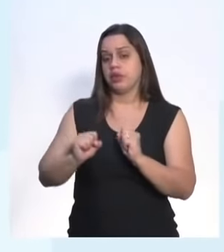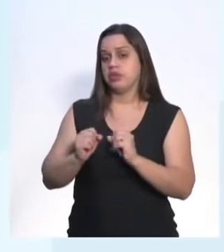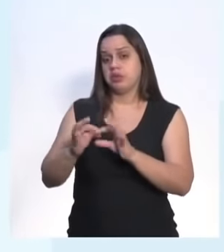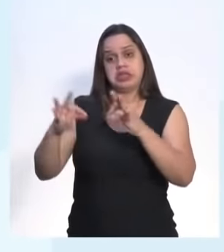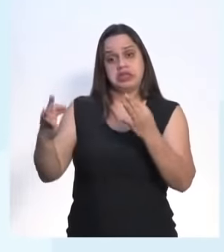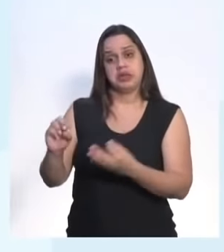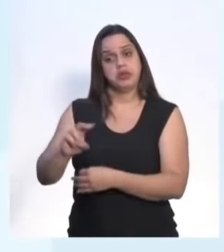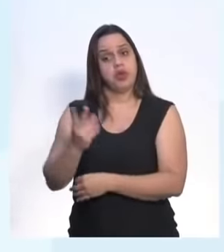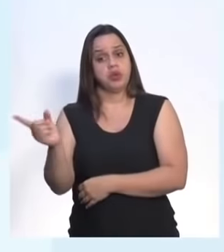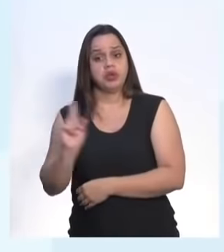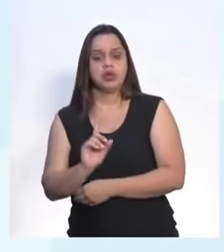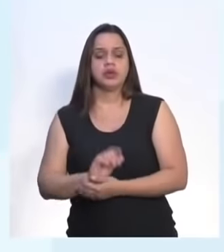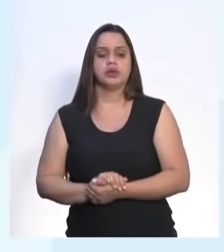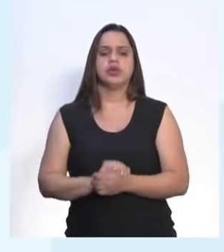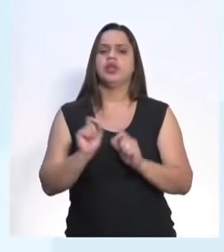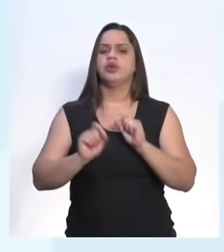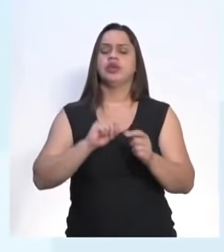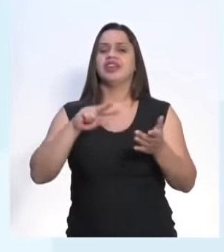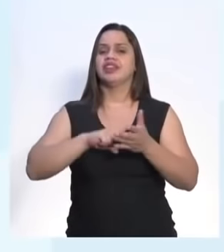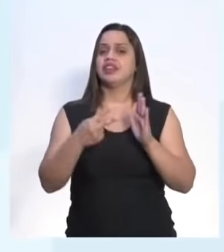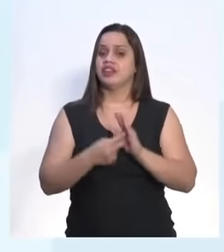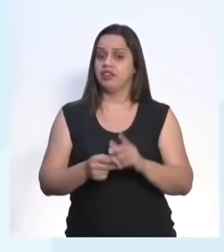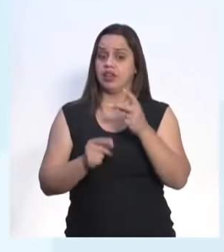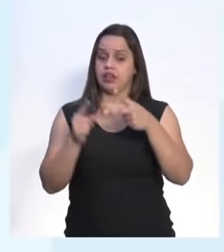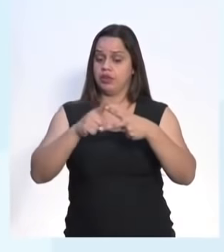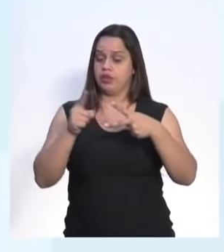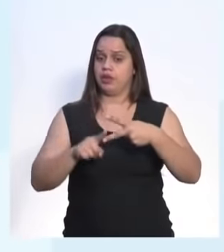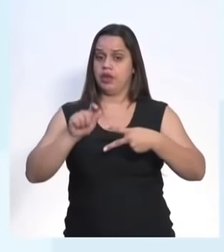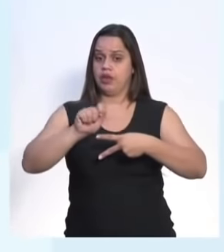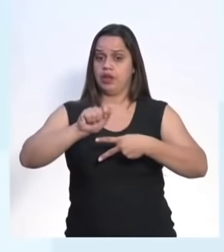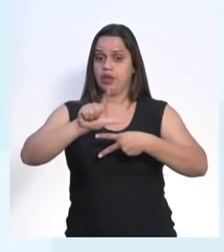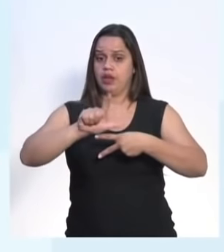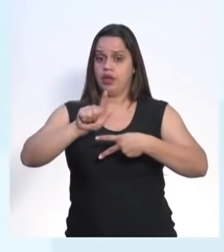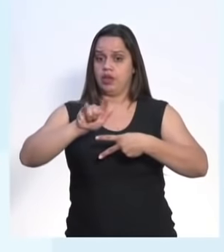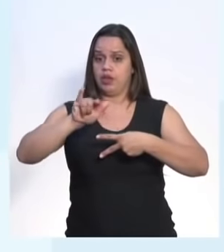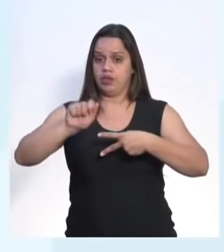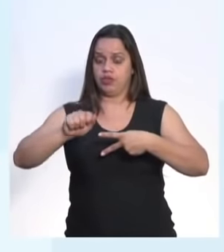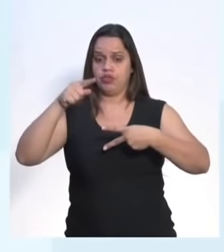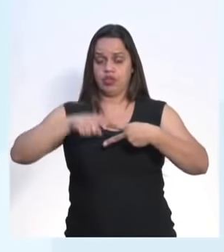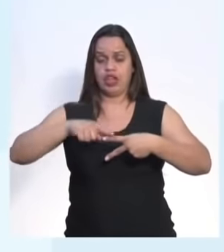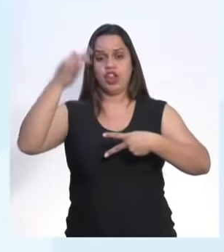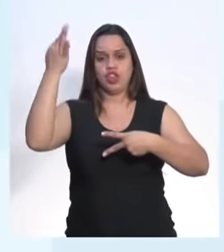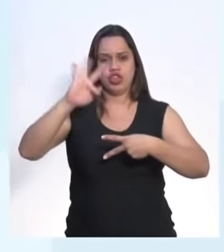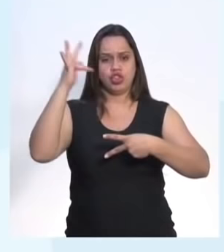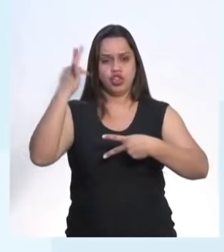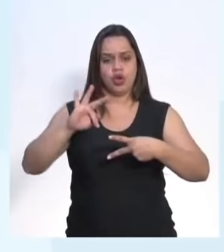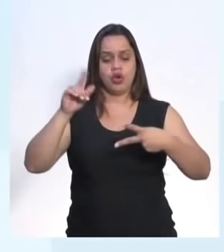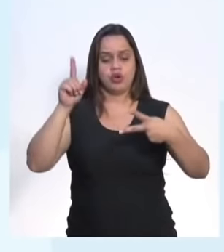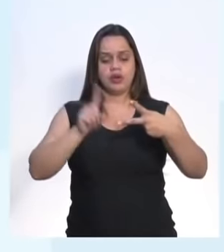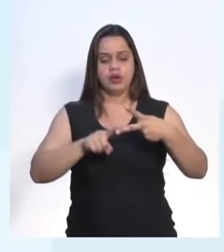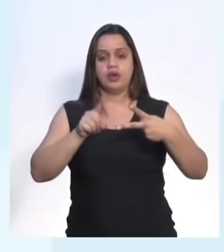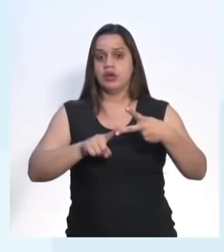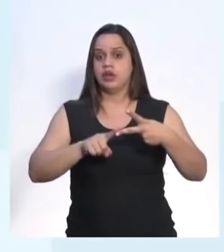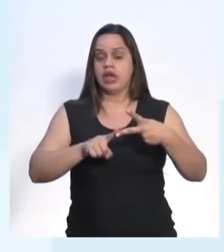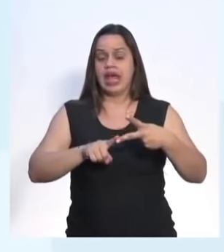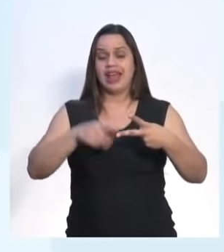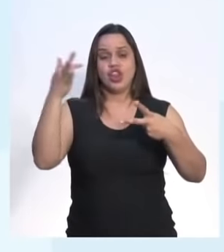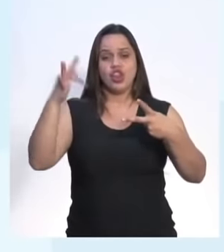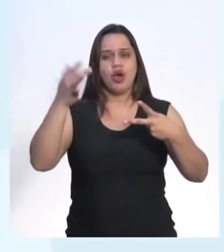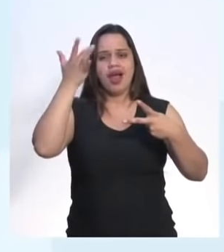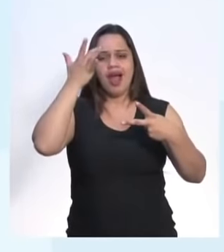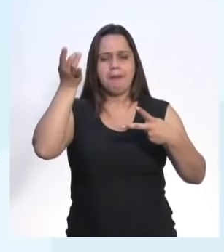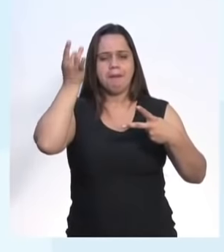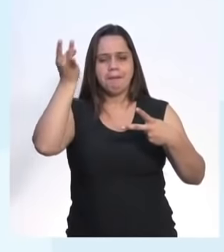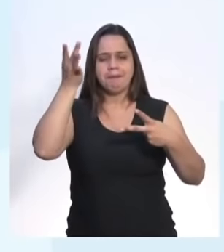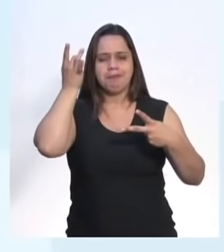não, né? E o que seria algia? Como eu já dei a resposta, dor. E cefaleia, dor de cabeça.